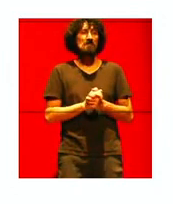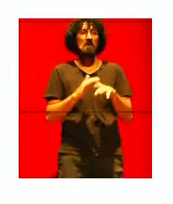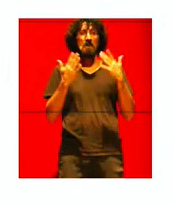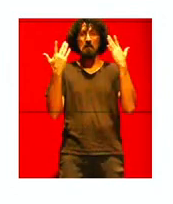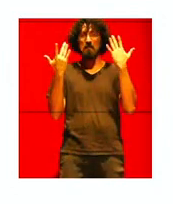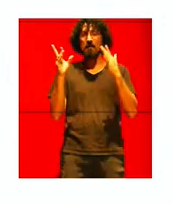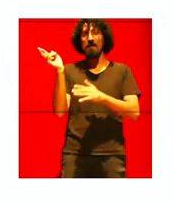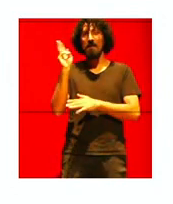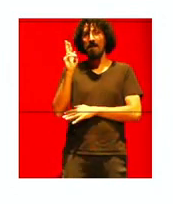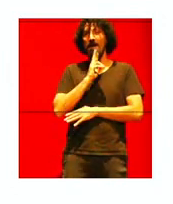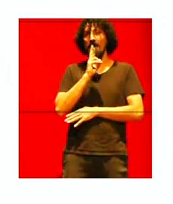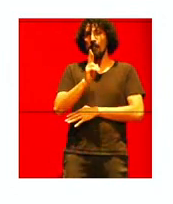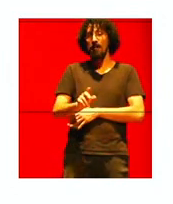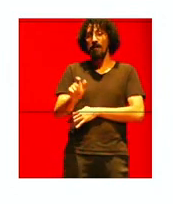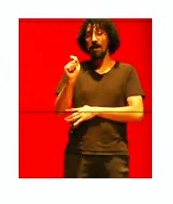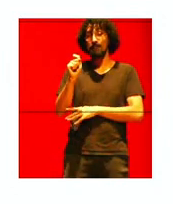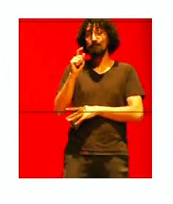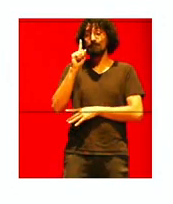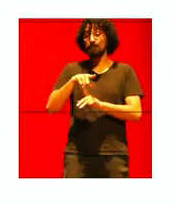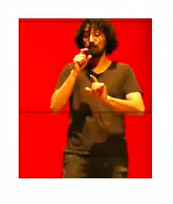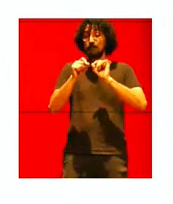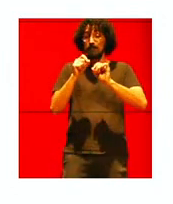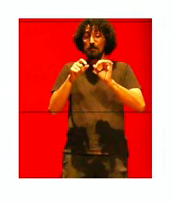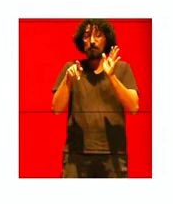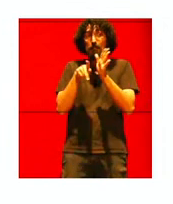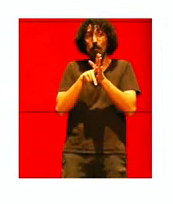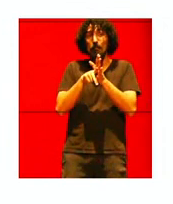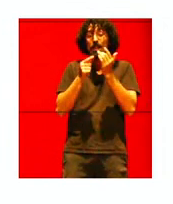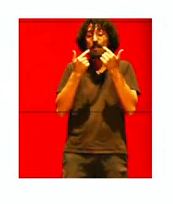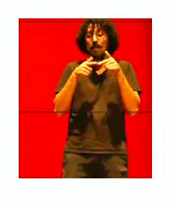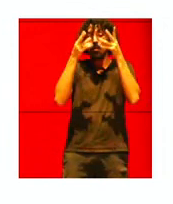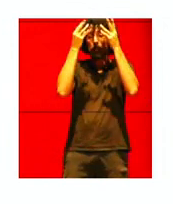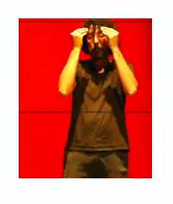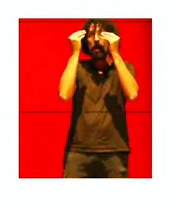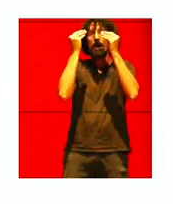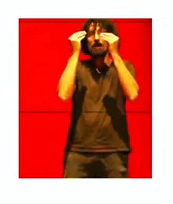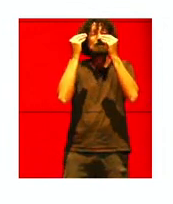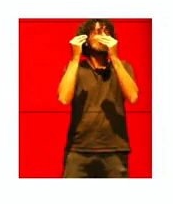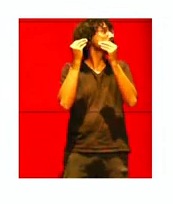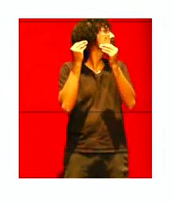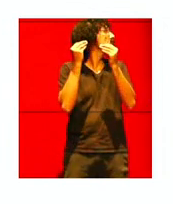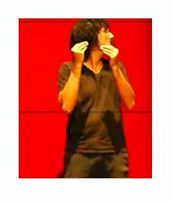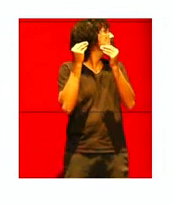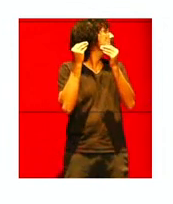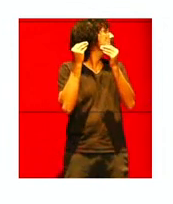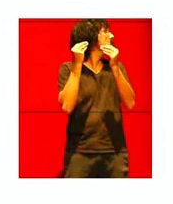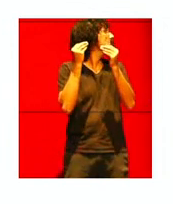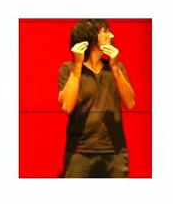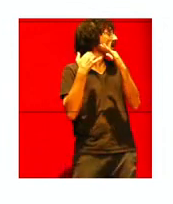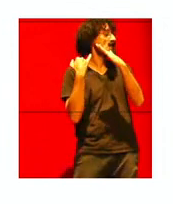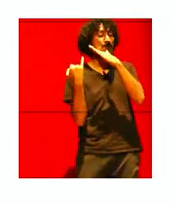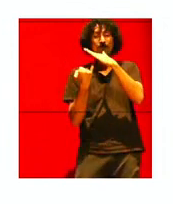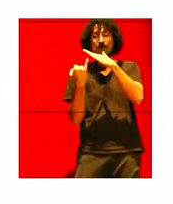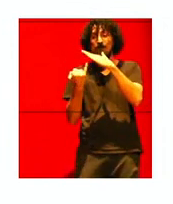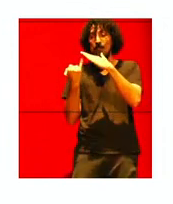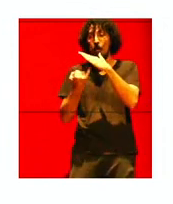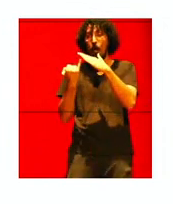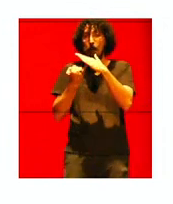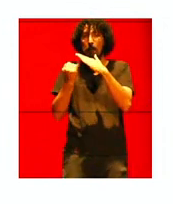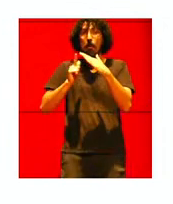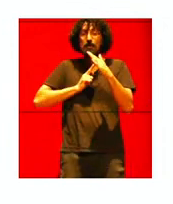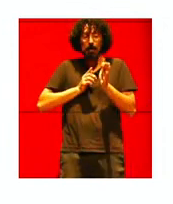Parabéns, acertaram. É o predomínio de linguagem informal entrecortada por pausa. Percebe como não é difícil a